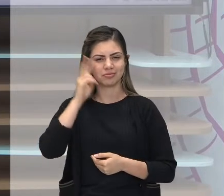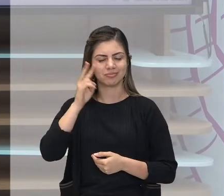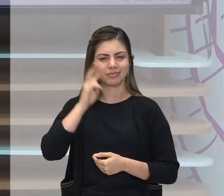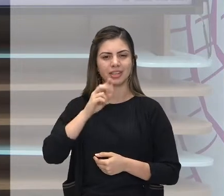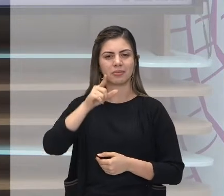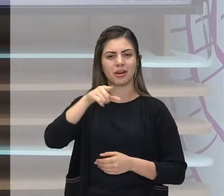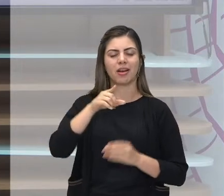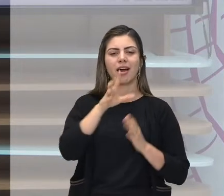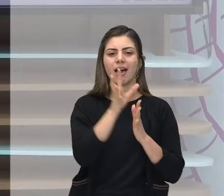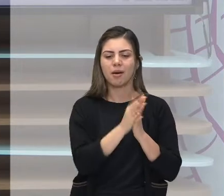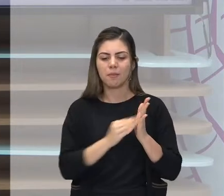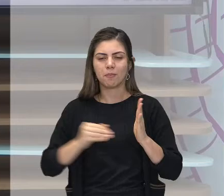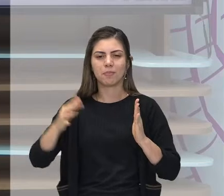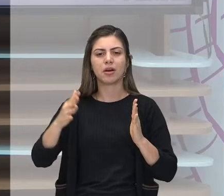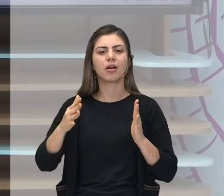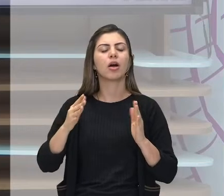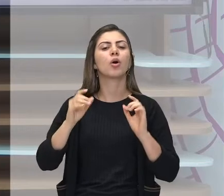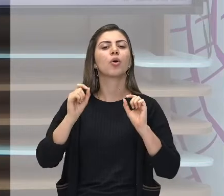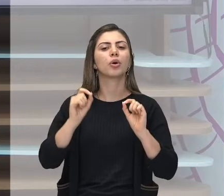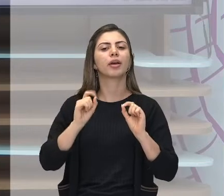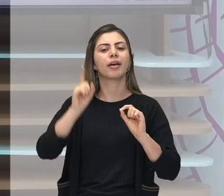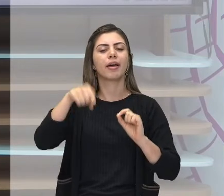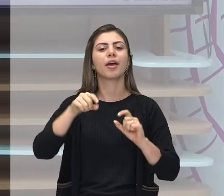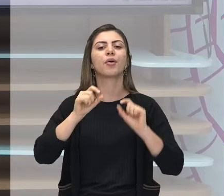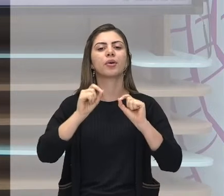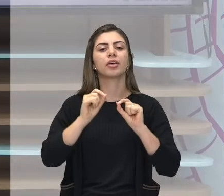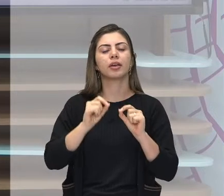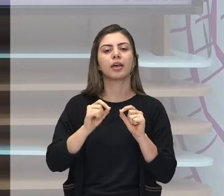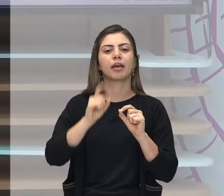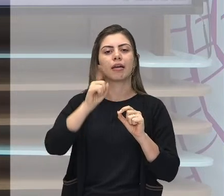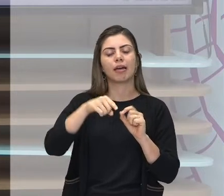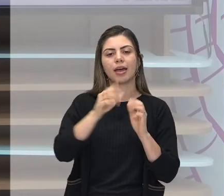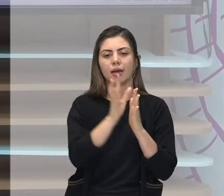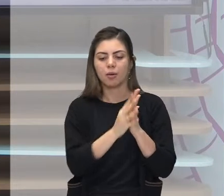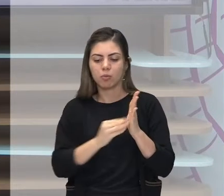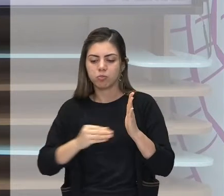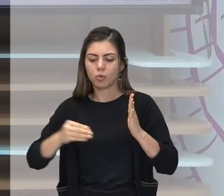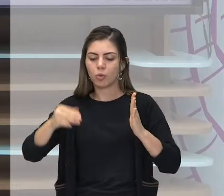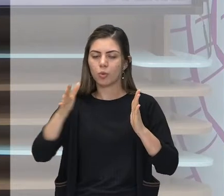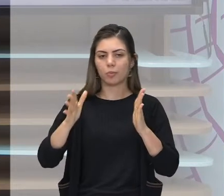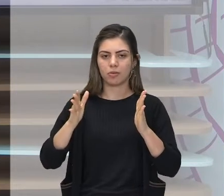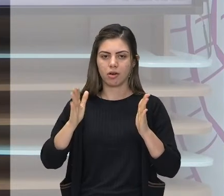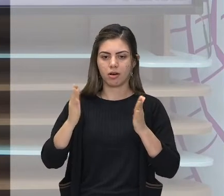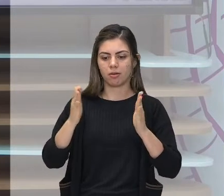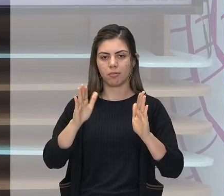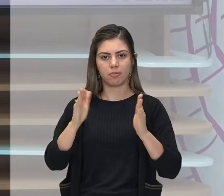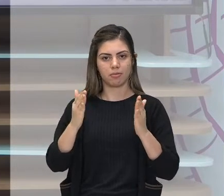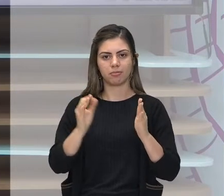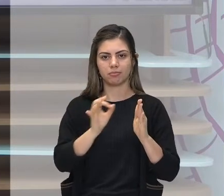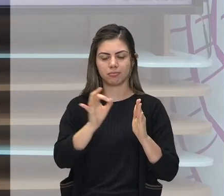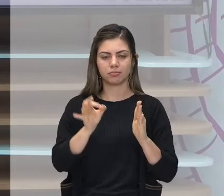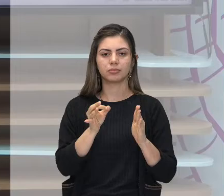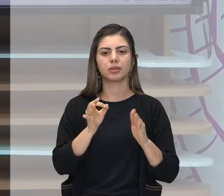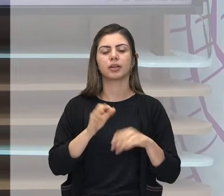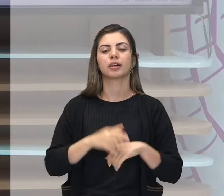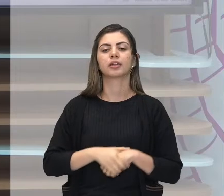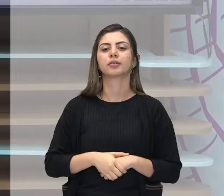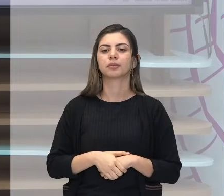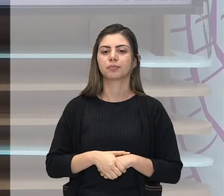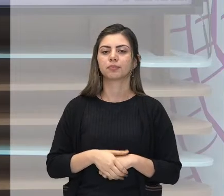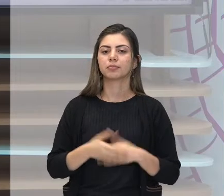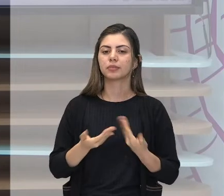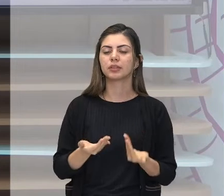reflexão, né, é o reflexo, né, ela fica com, quando ela tem o reflexo,